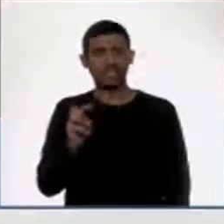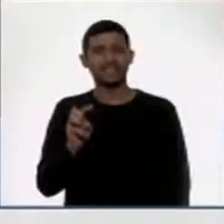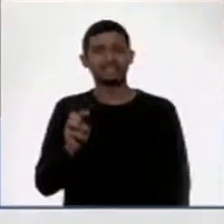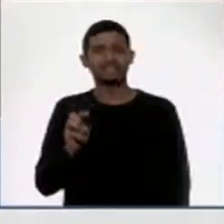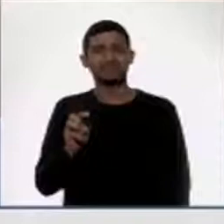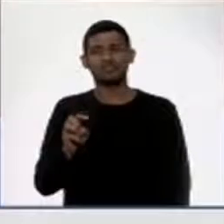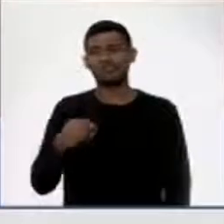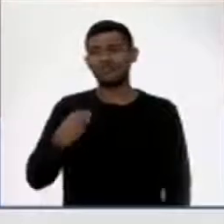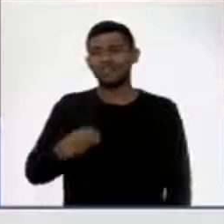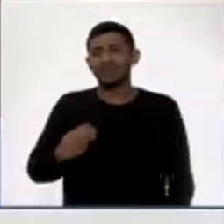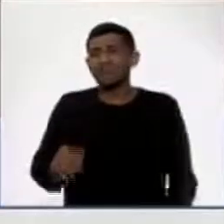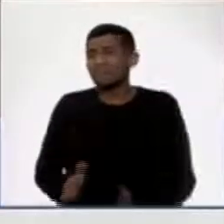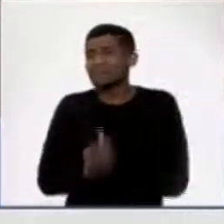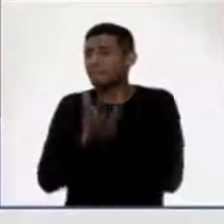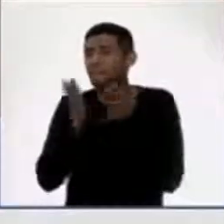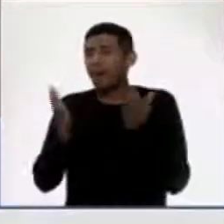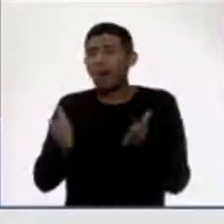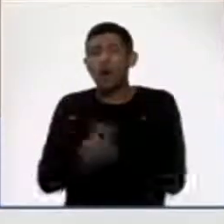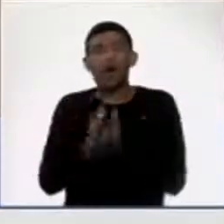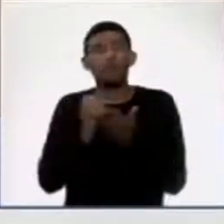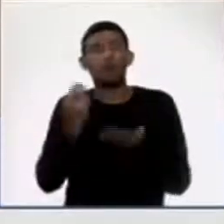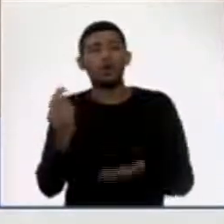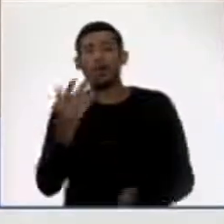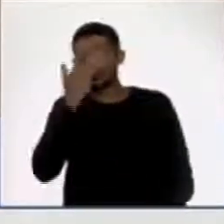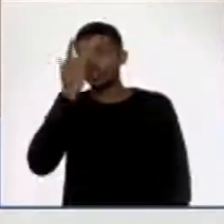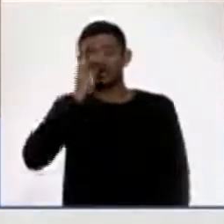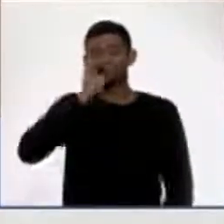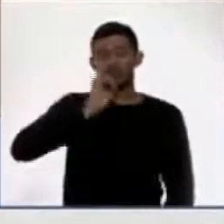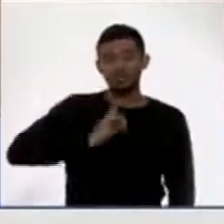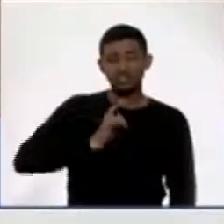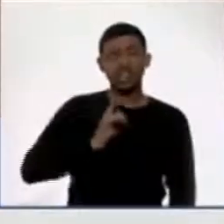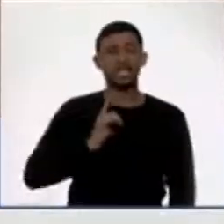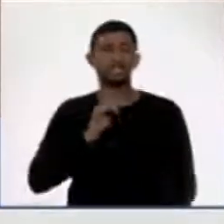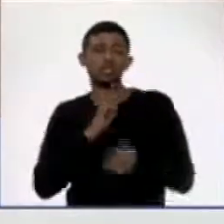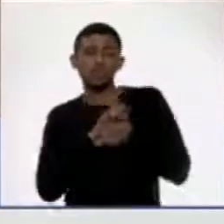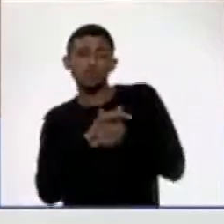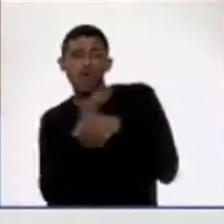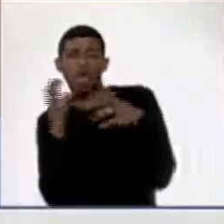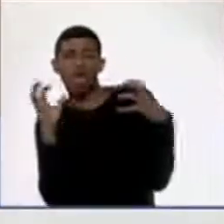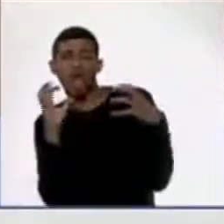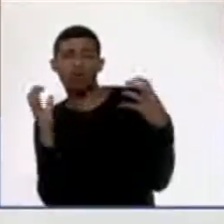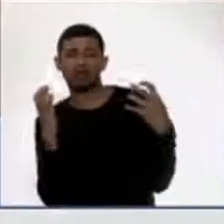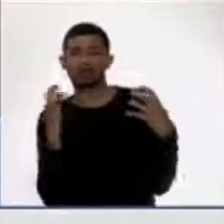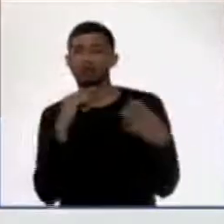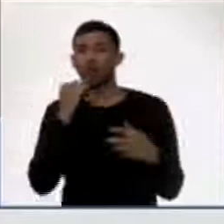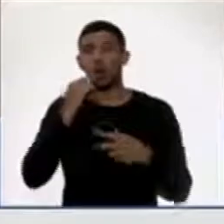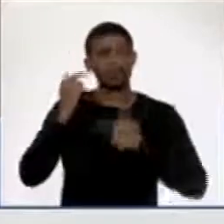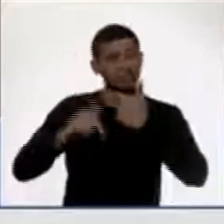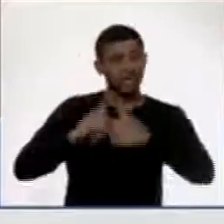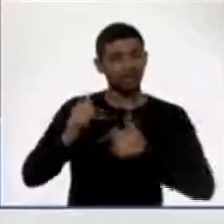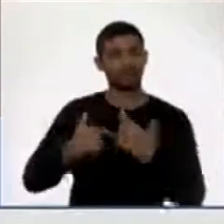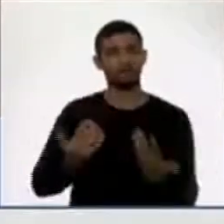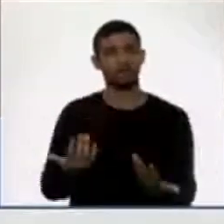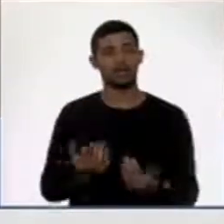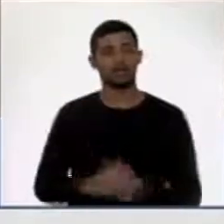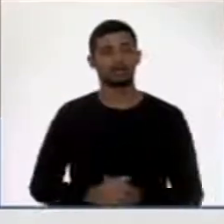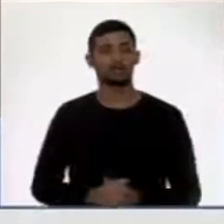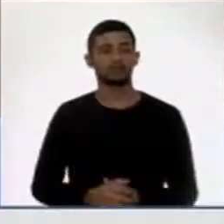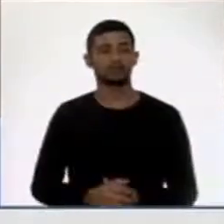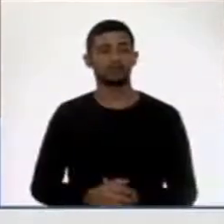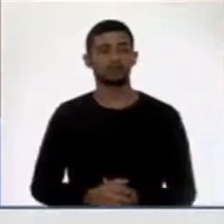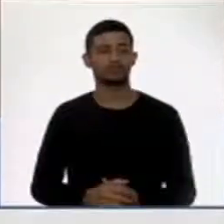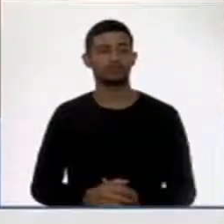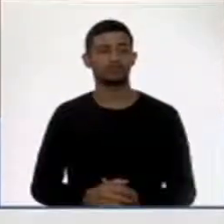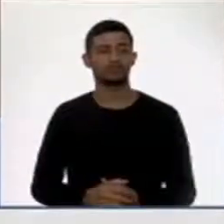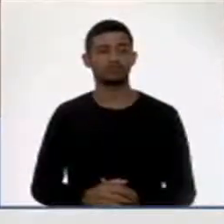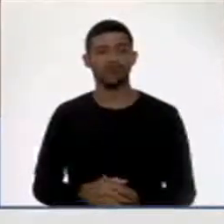pobreza, ou pessoas com deficiência, com doenças crônicas, que não têm mais capacidade de fazer